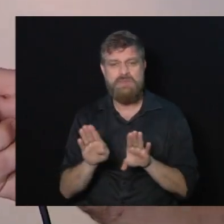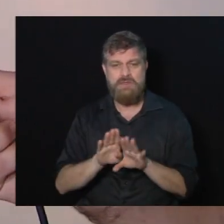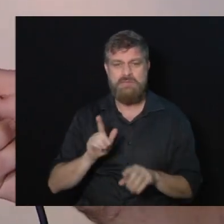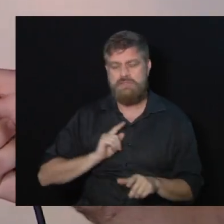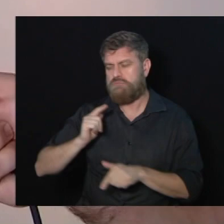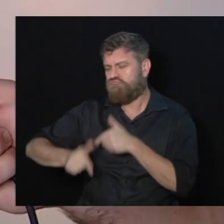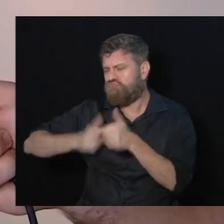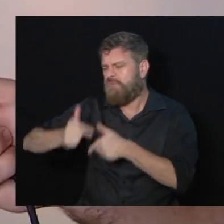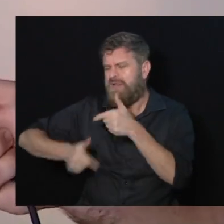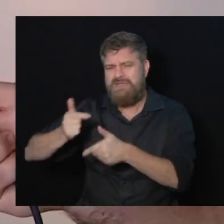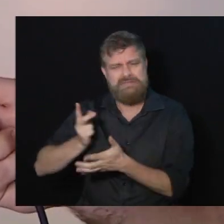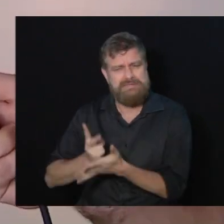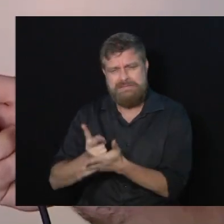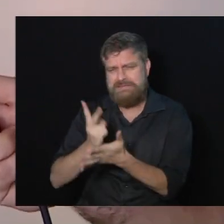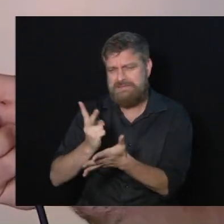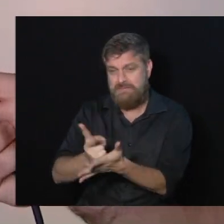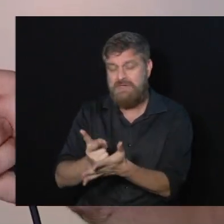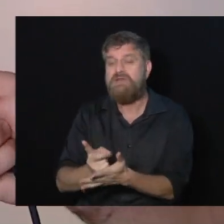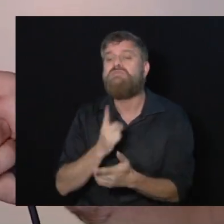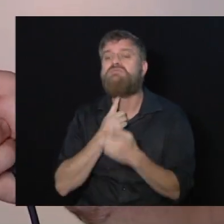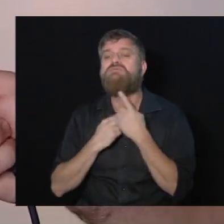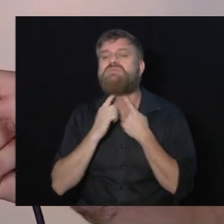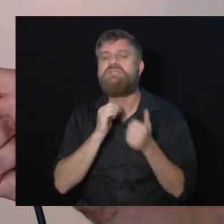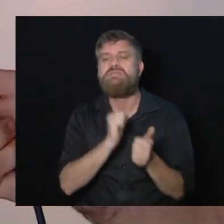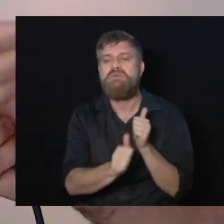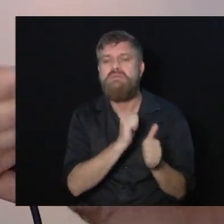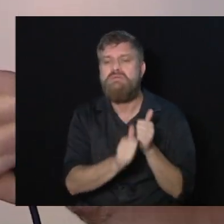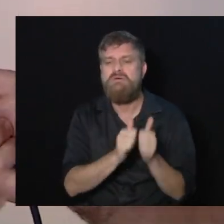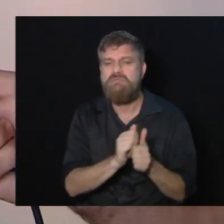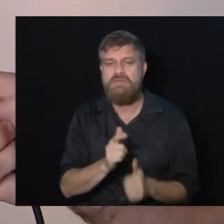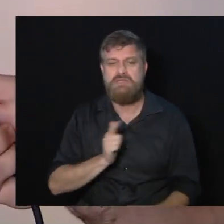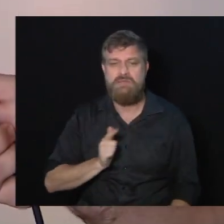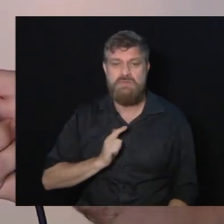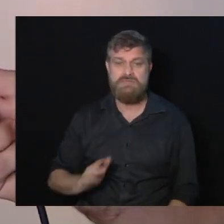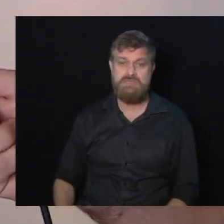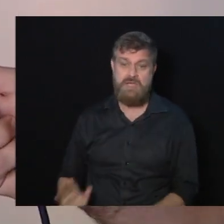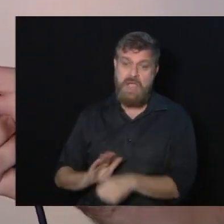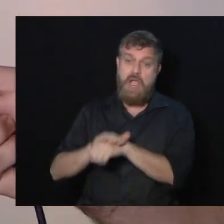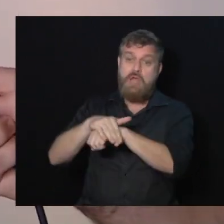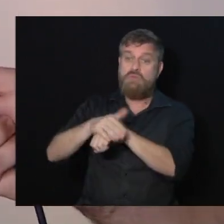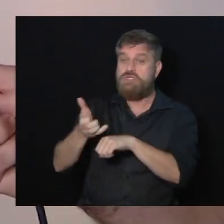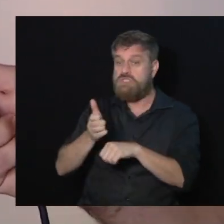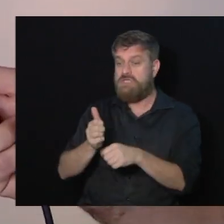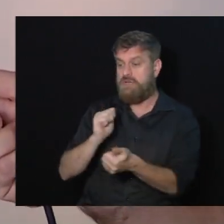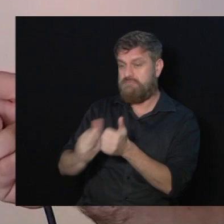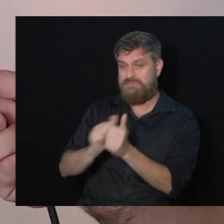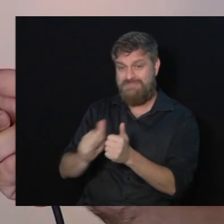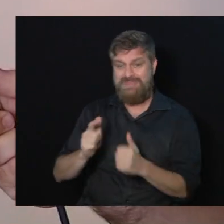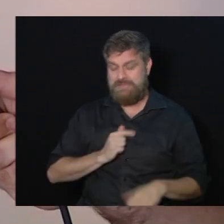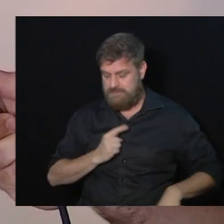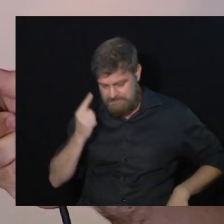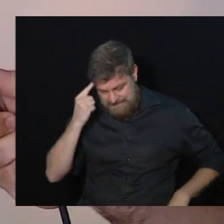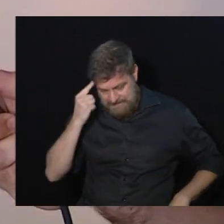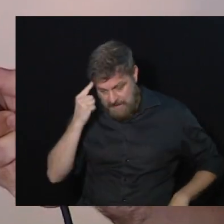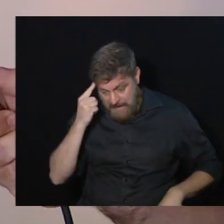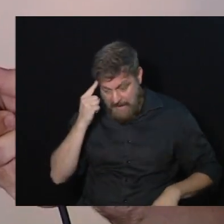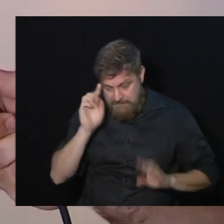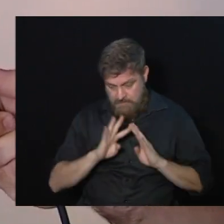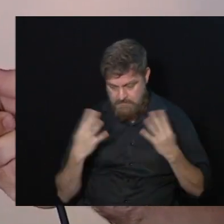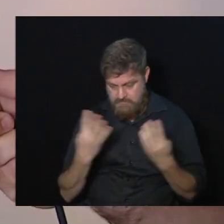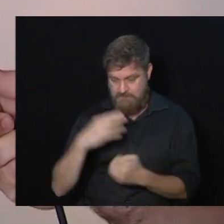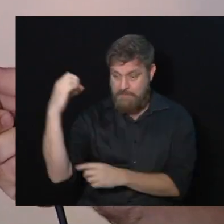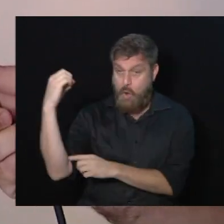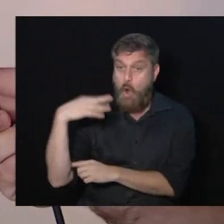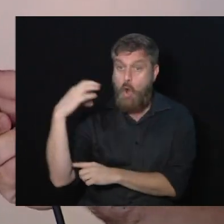os trabalhadores não paravam, o pessoal queria jogar bola. E o pessoal que trabalhava durante o dia tinha... queria jogar à noite. Então, por conta disso, a companhia iluminou o estádio. E